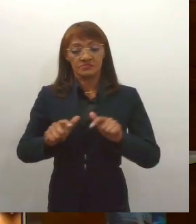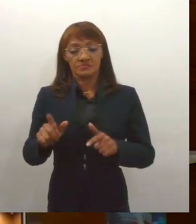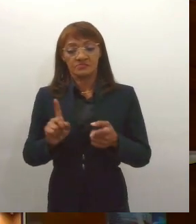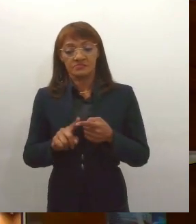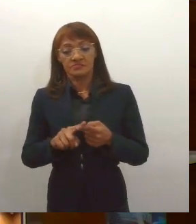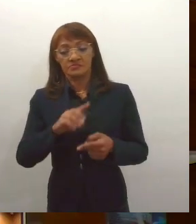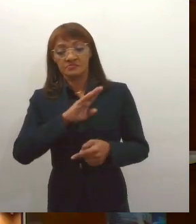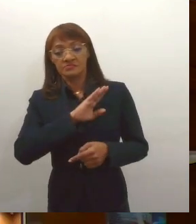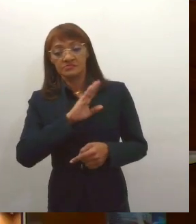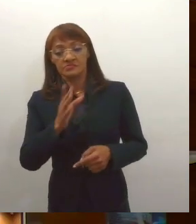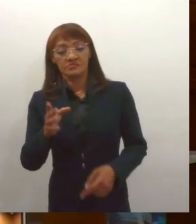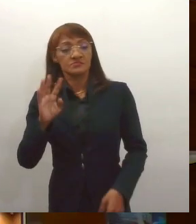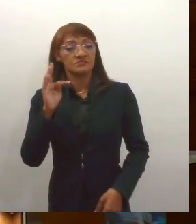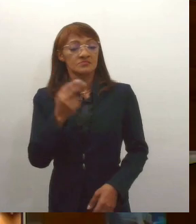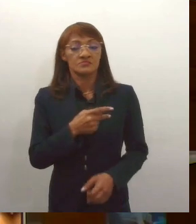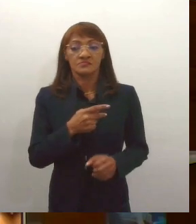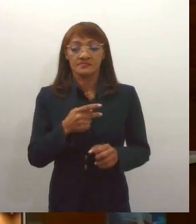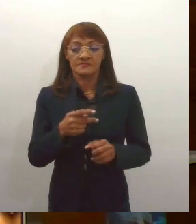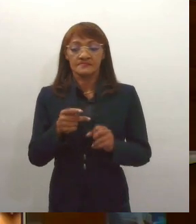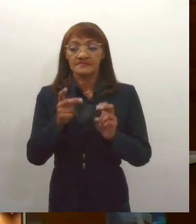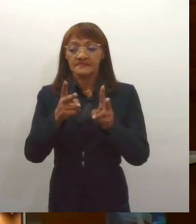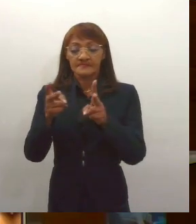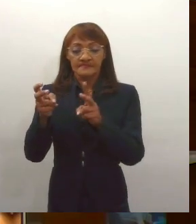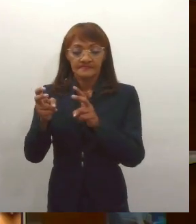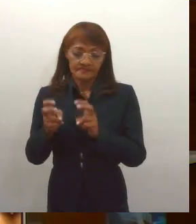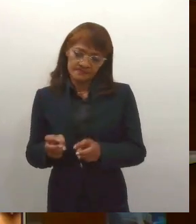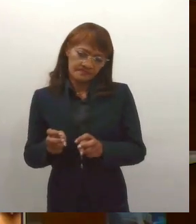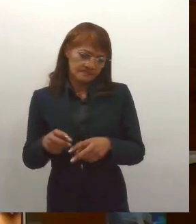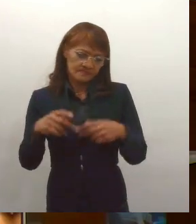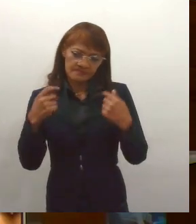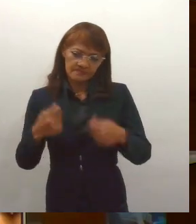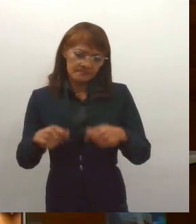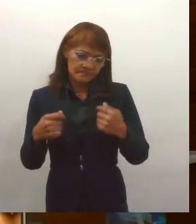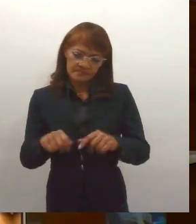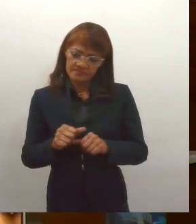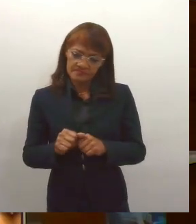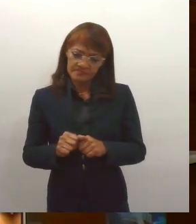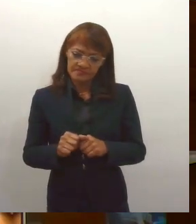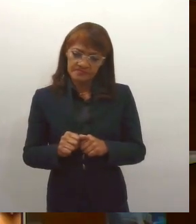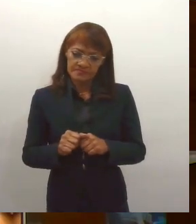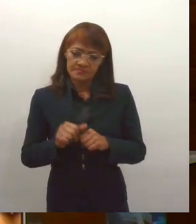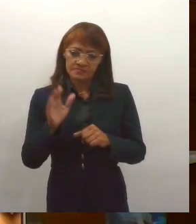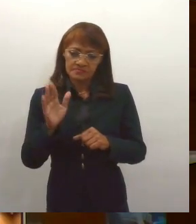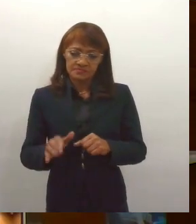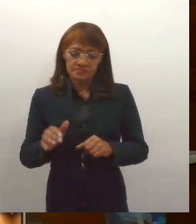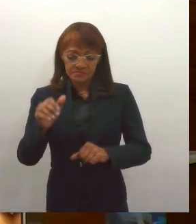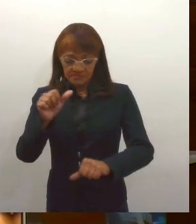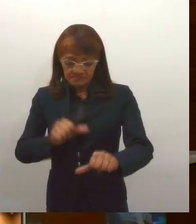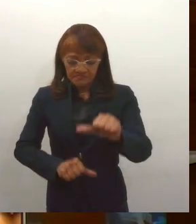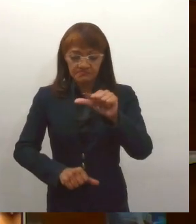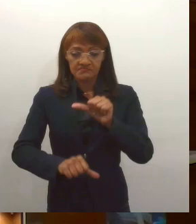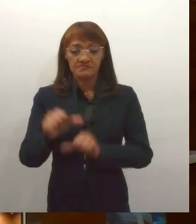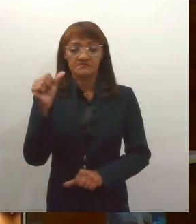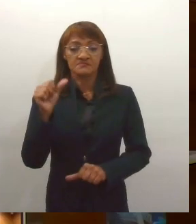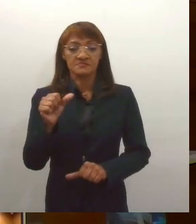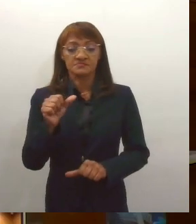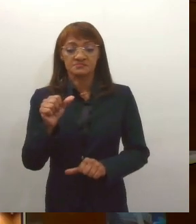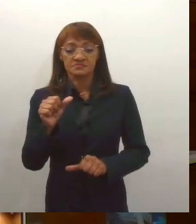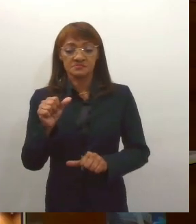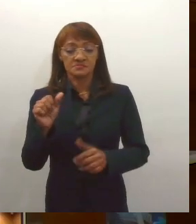necessidade de trabalhar para desconstruir né esses comportamentos eh essas